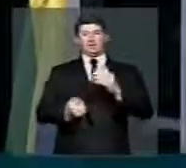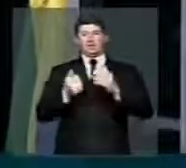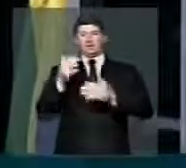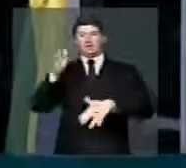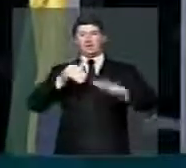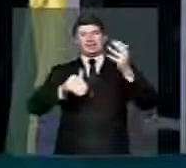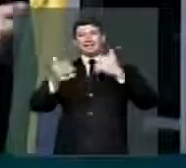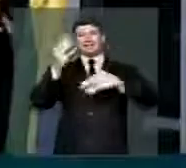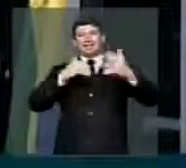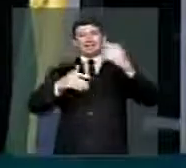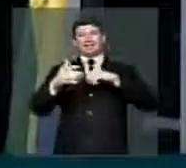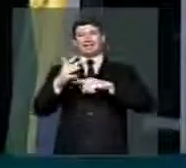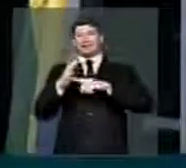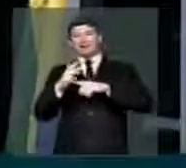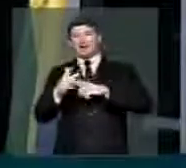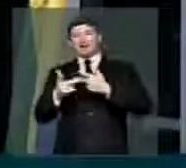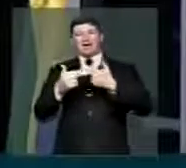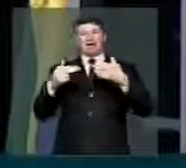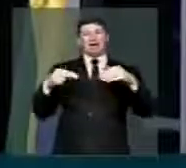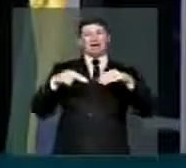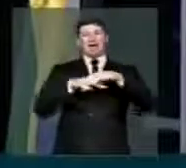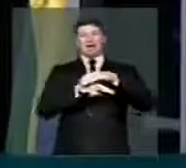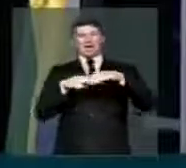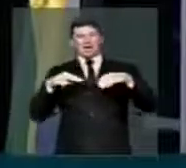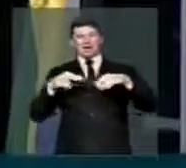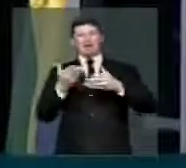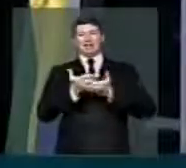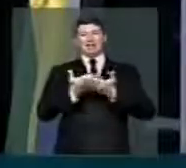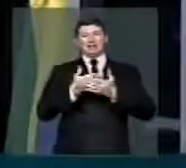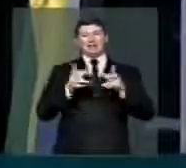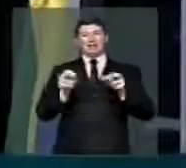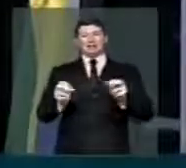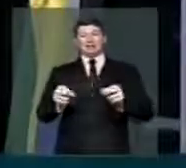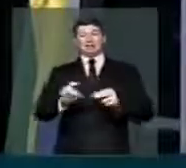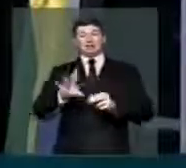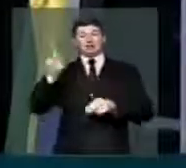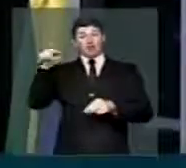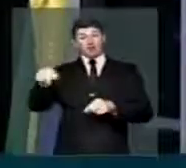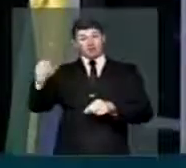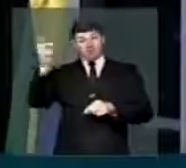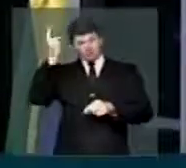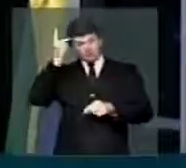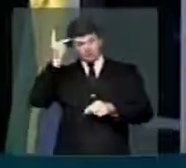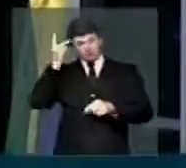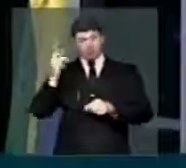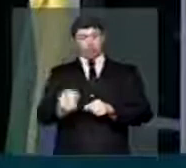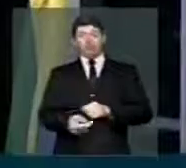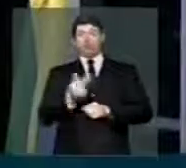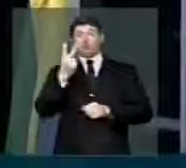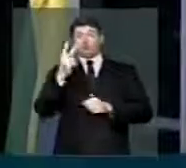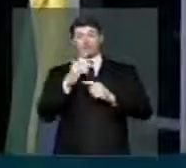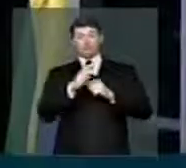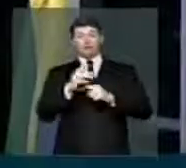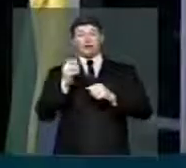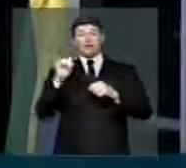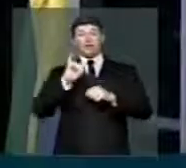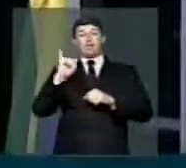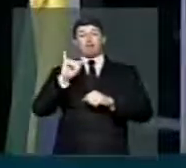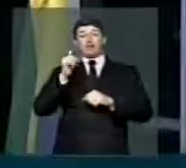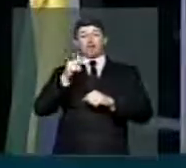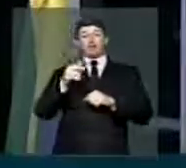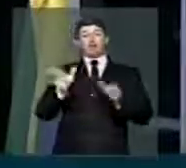milhares de aparelhos, de imagem, de radioterapia, só no estado de São Paulo, 2 aparelhos importados que